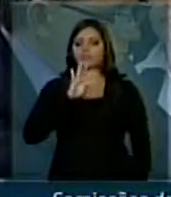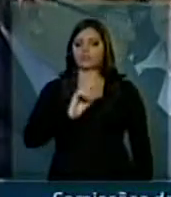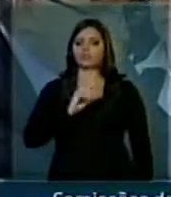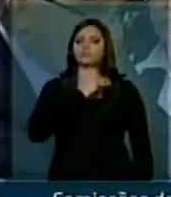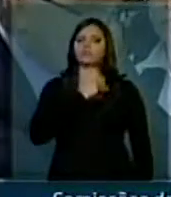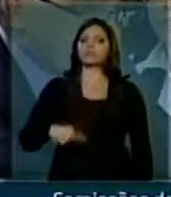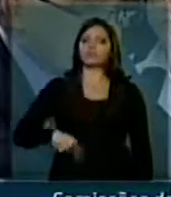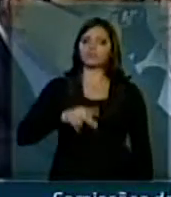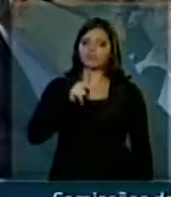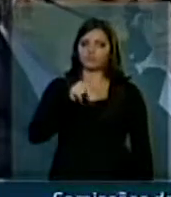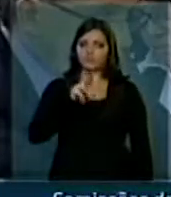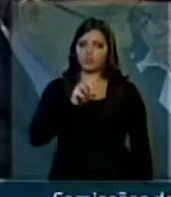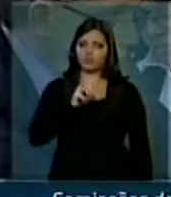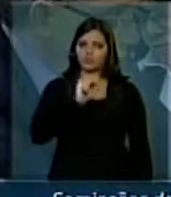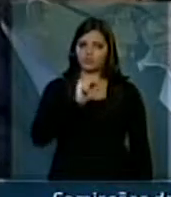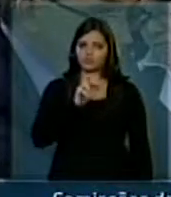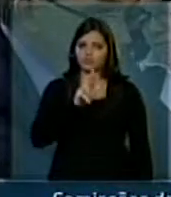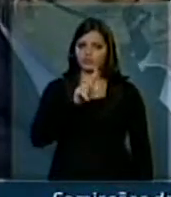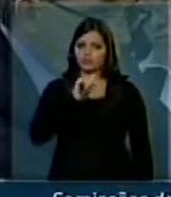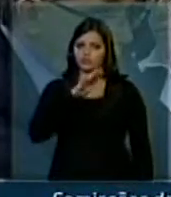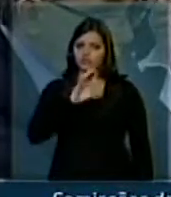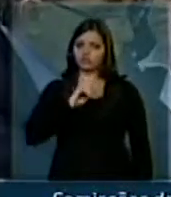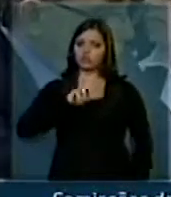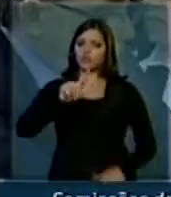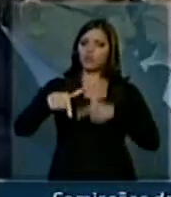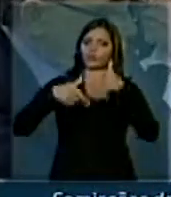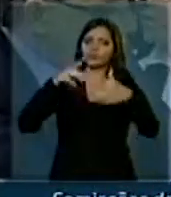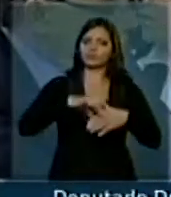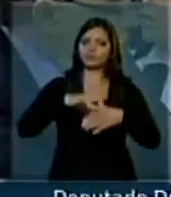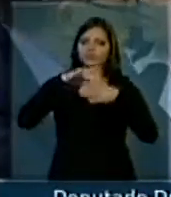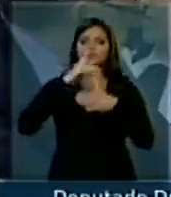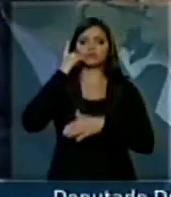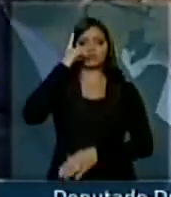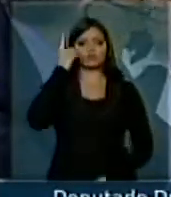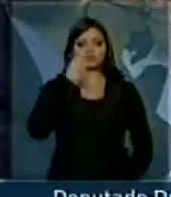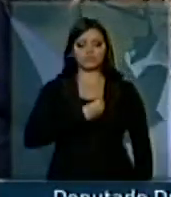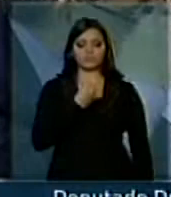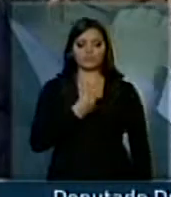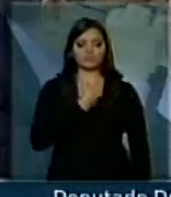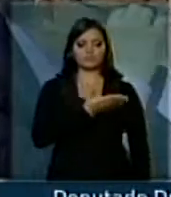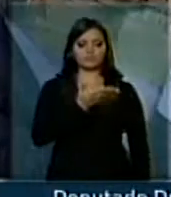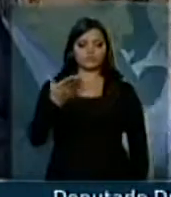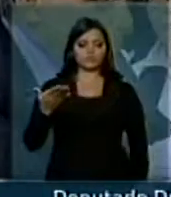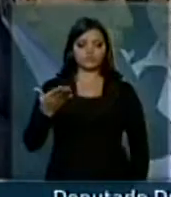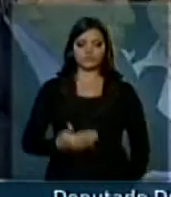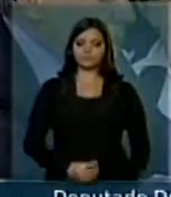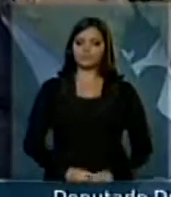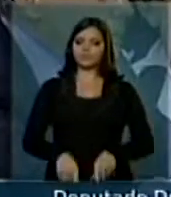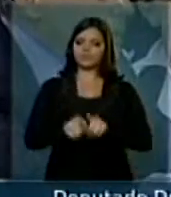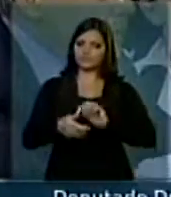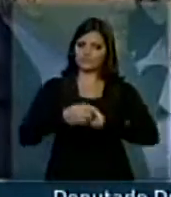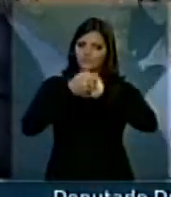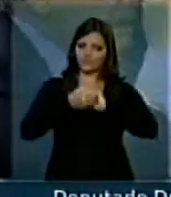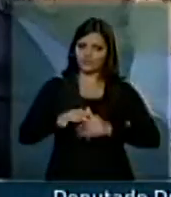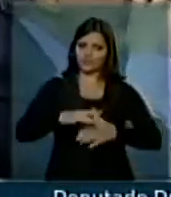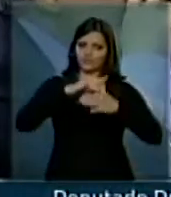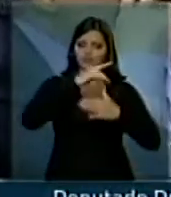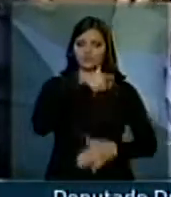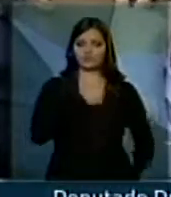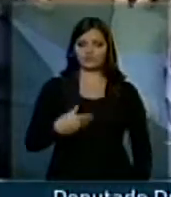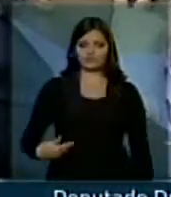Passos, demais líderes e parlamentares, e cumprimentar o líder do